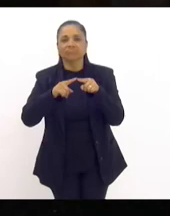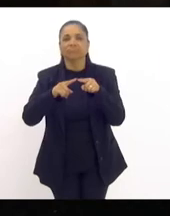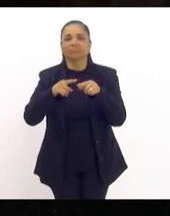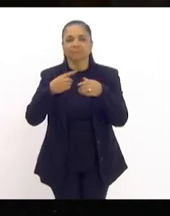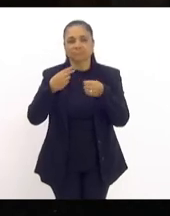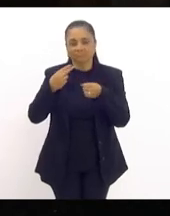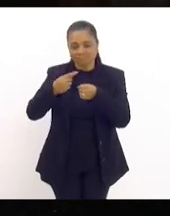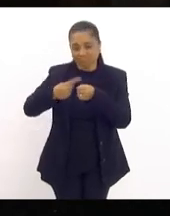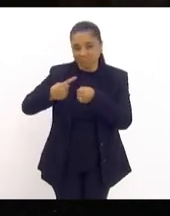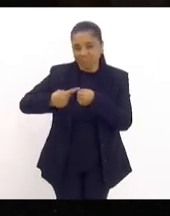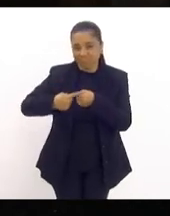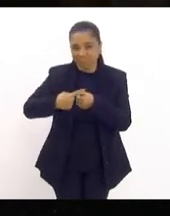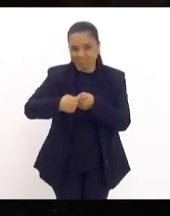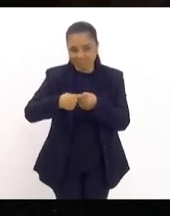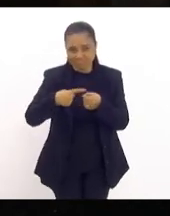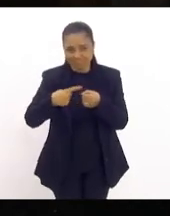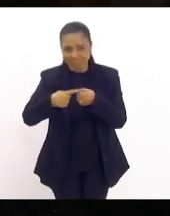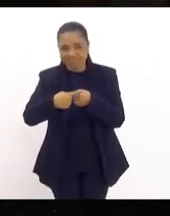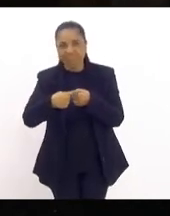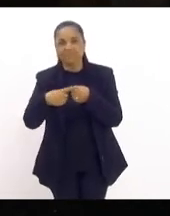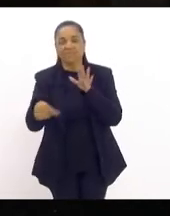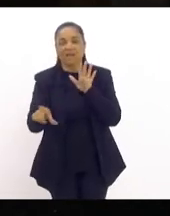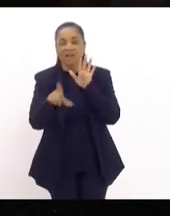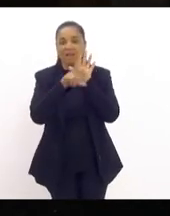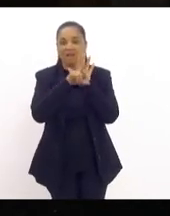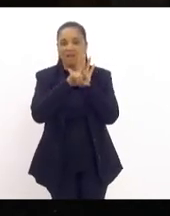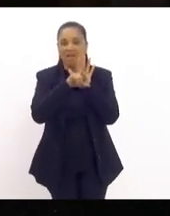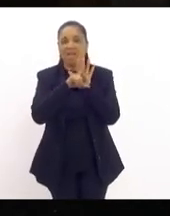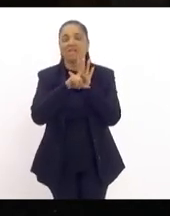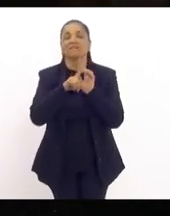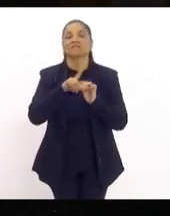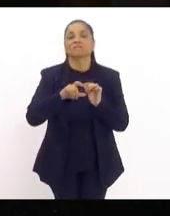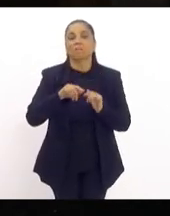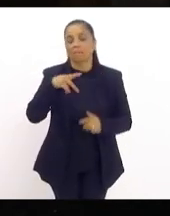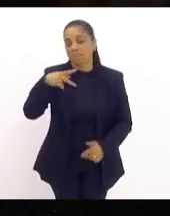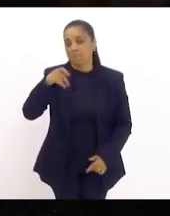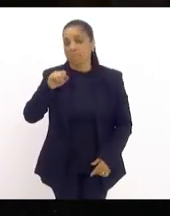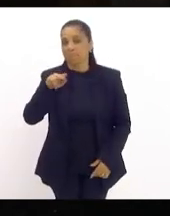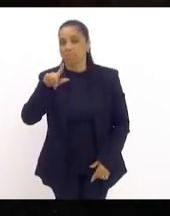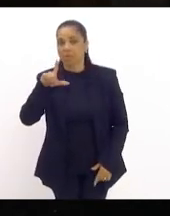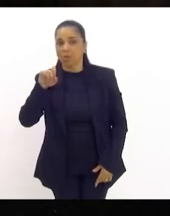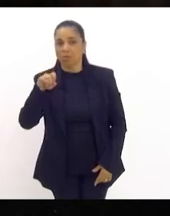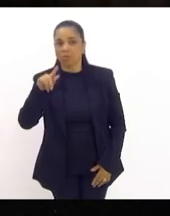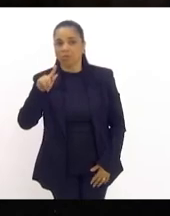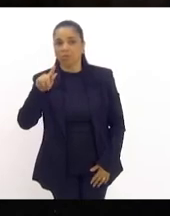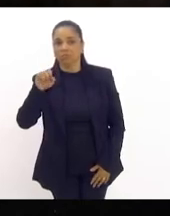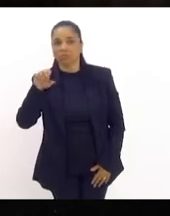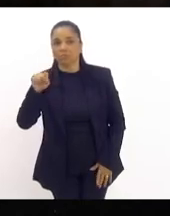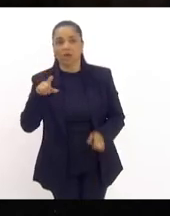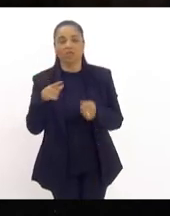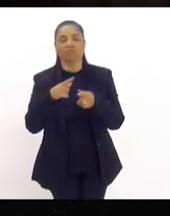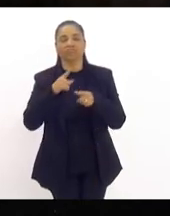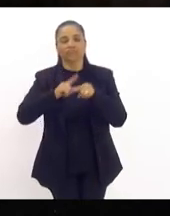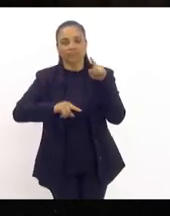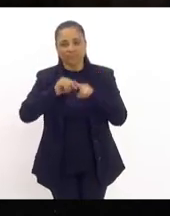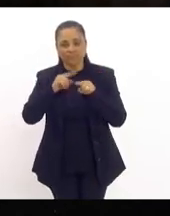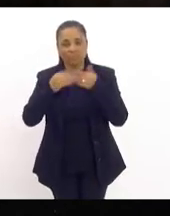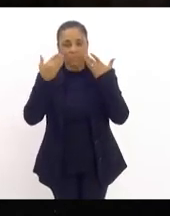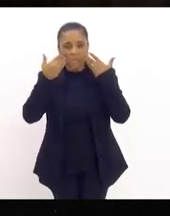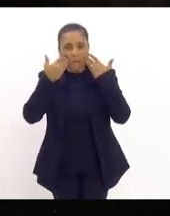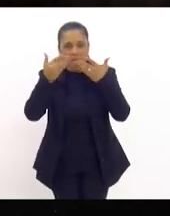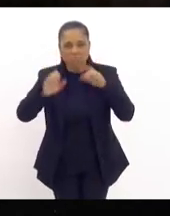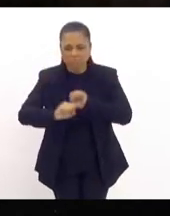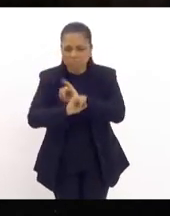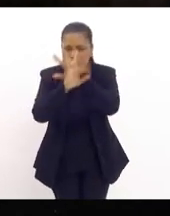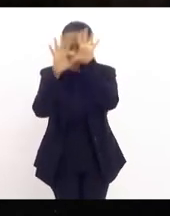para que a gente possa ter, na Lei Aldir Blanc, na Lei Paulo Gustavo, aporte de recursos de maneira transparente,